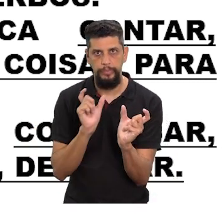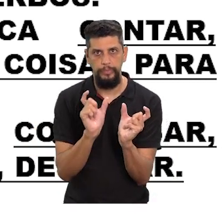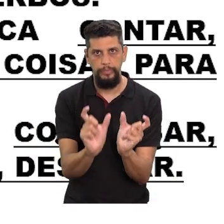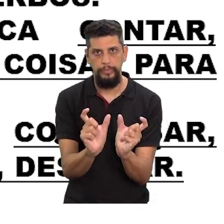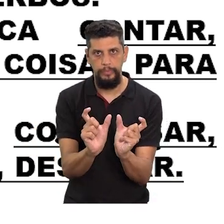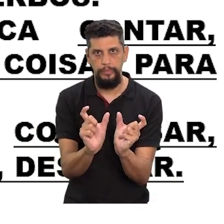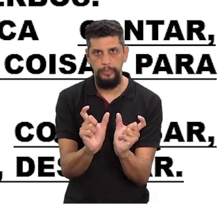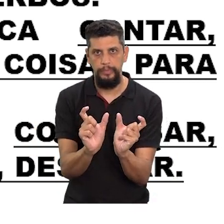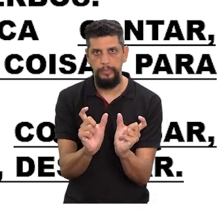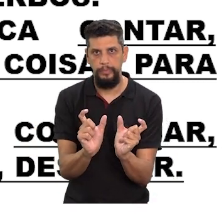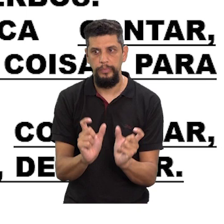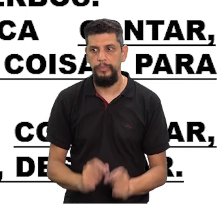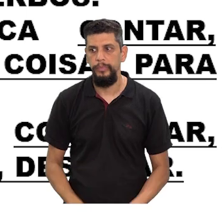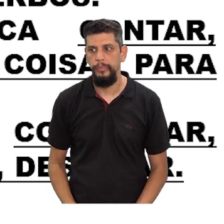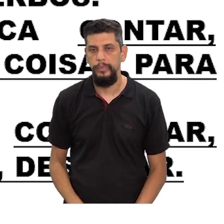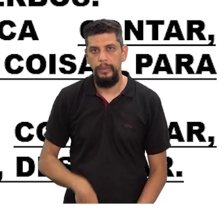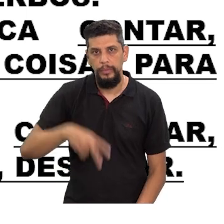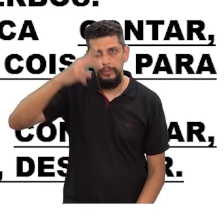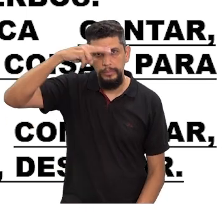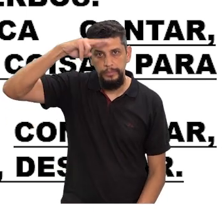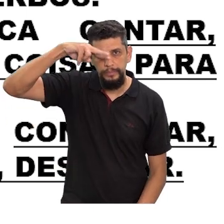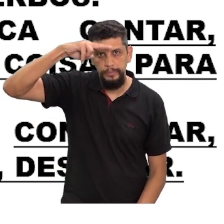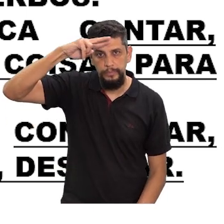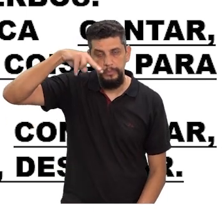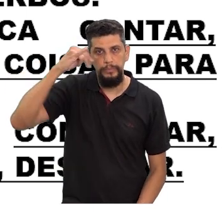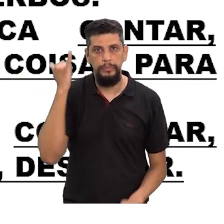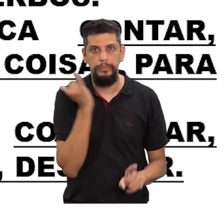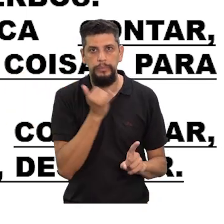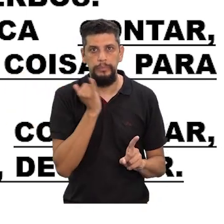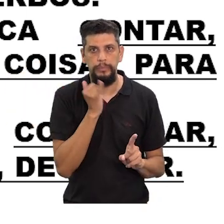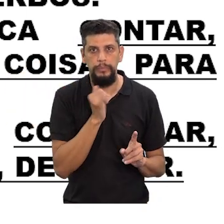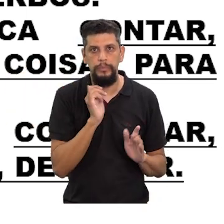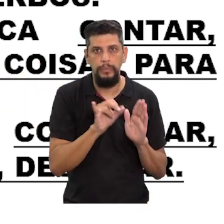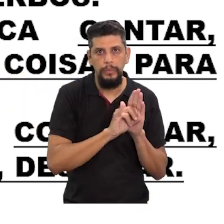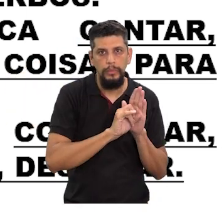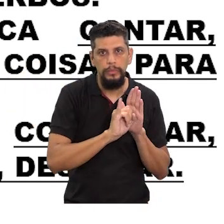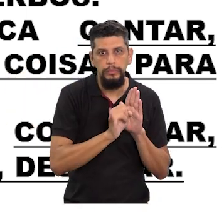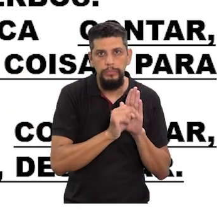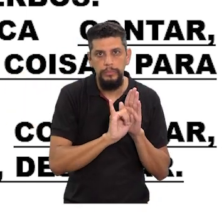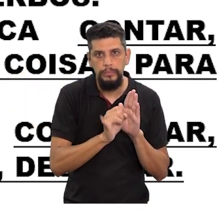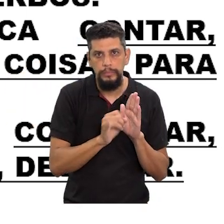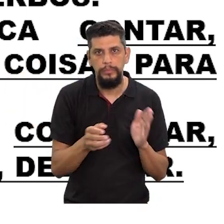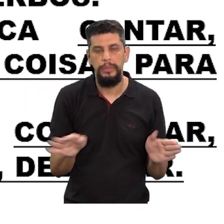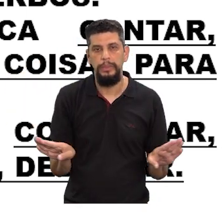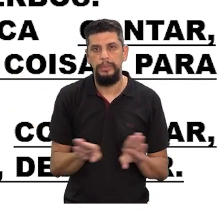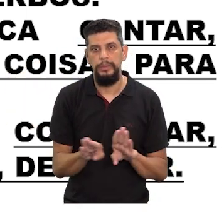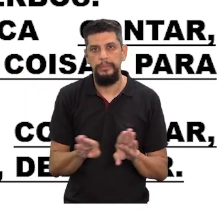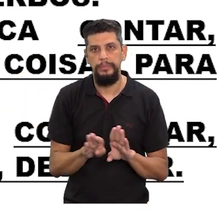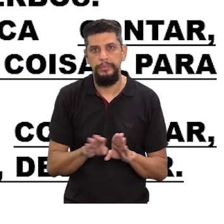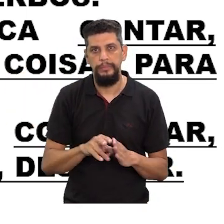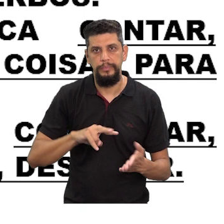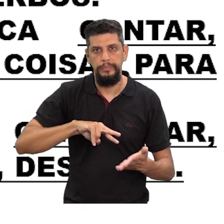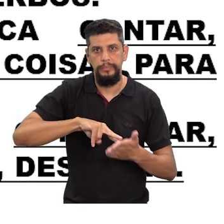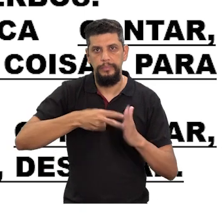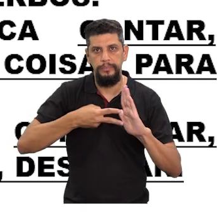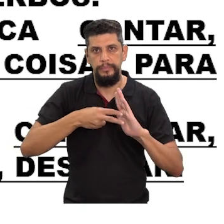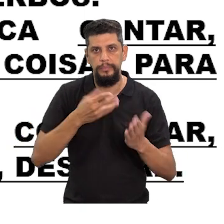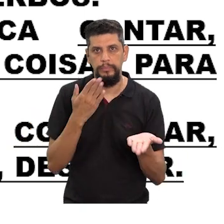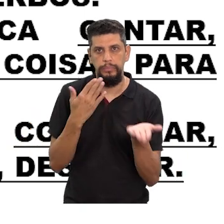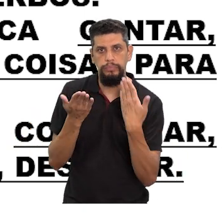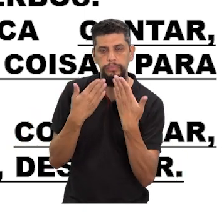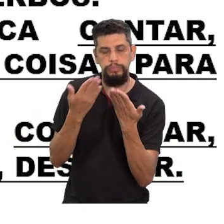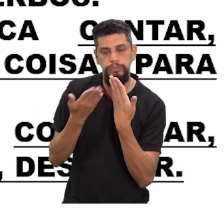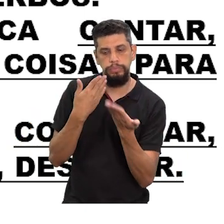lá, ó. Miteio, que significa contar, narrar, falar alguma coisa para os outros, e miteu, que significa